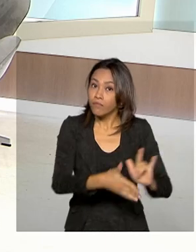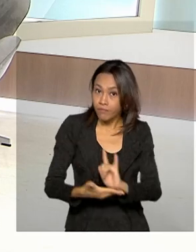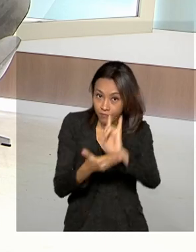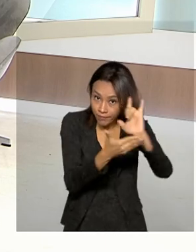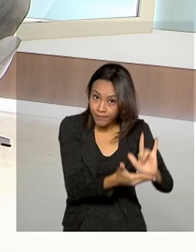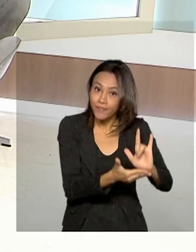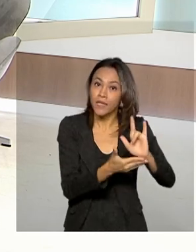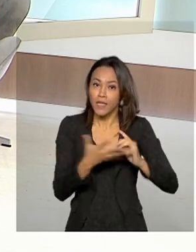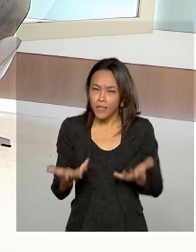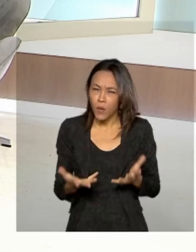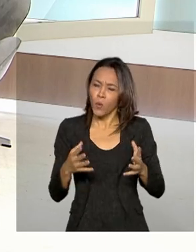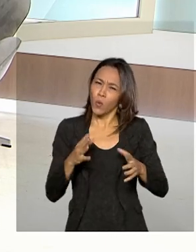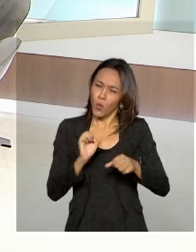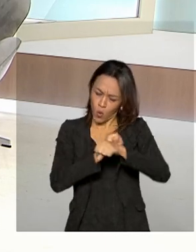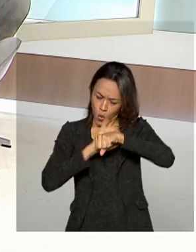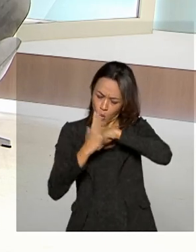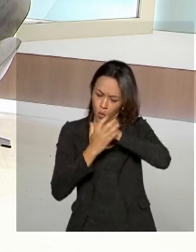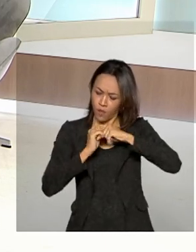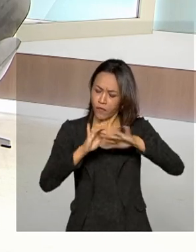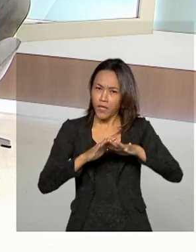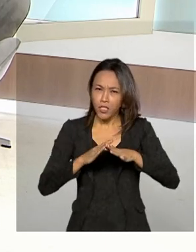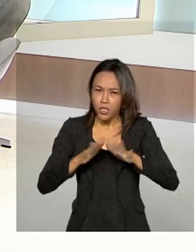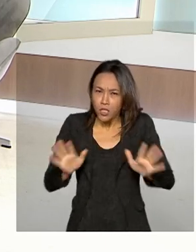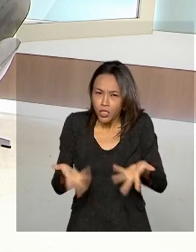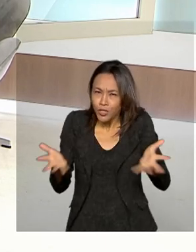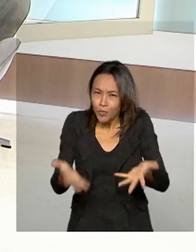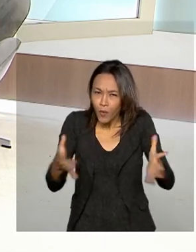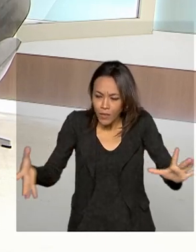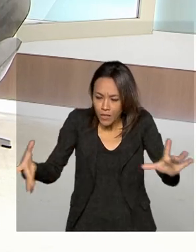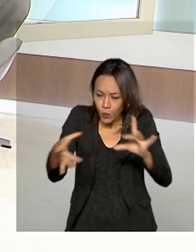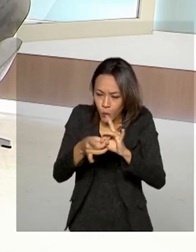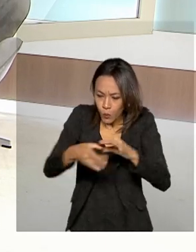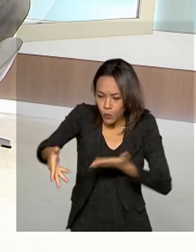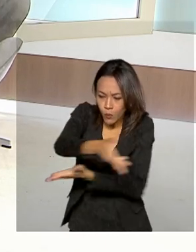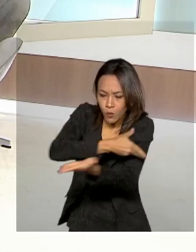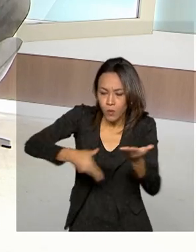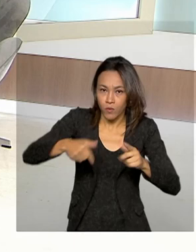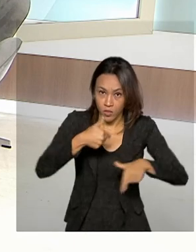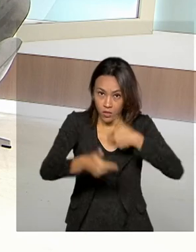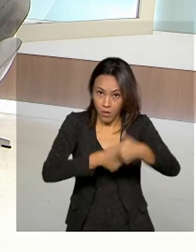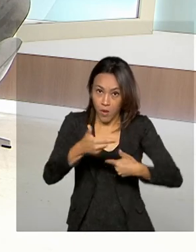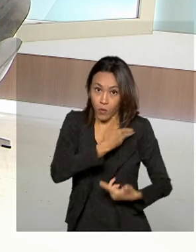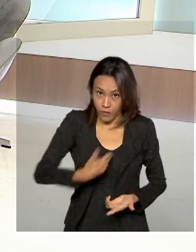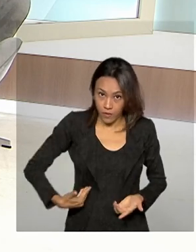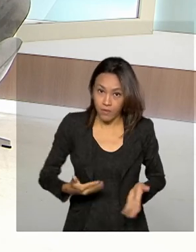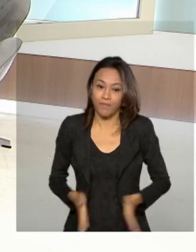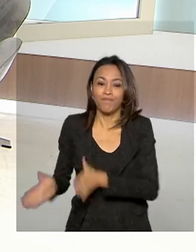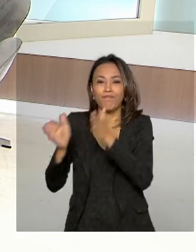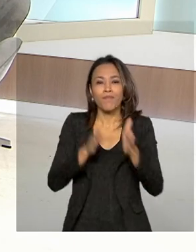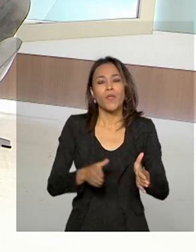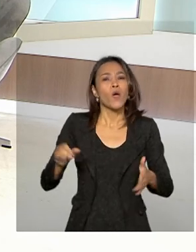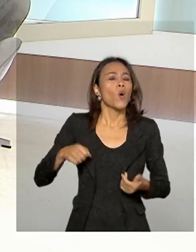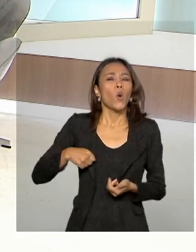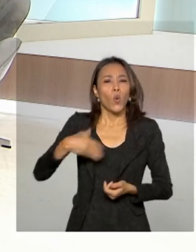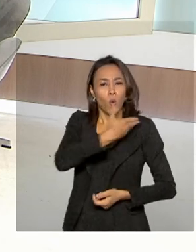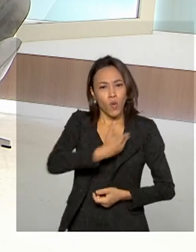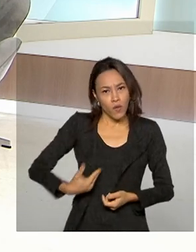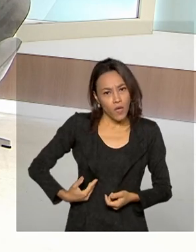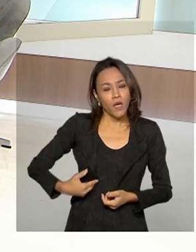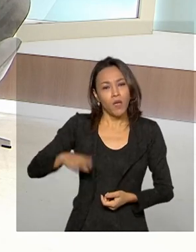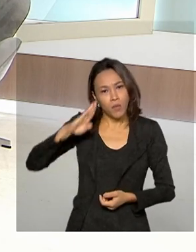essa integração ainda maior do governo federal? Olha, o governo Bolsonaro tem uma graça que se chama